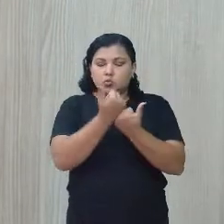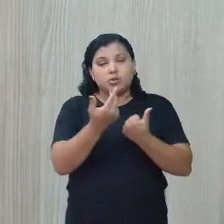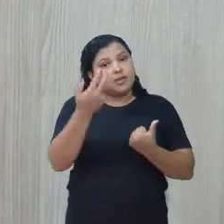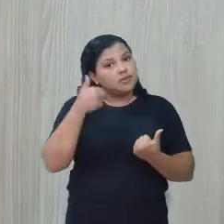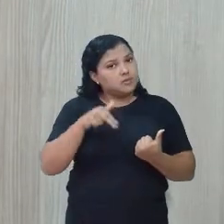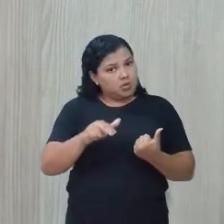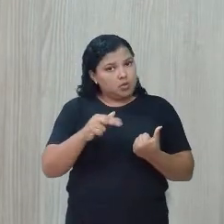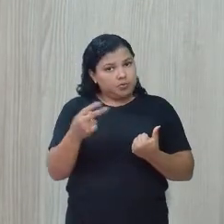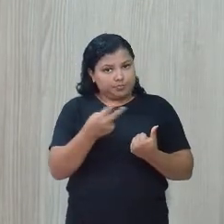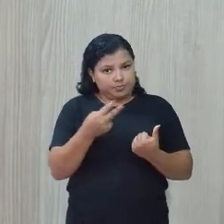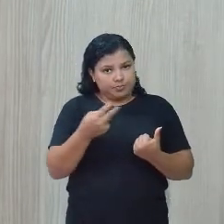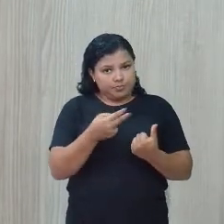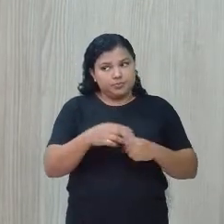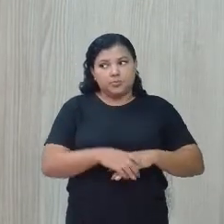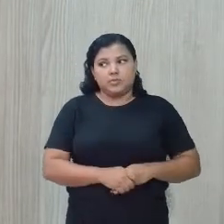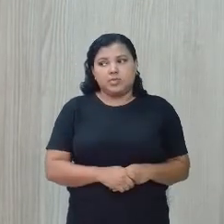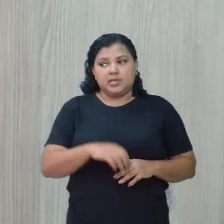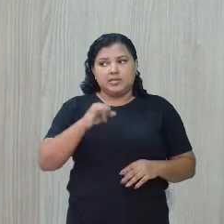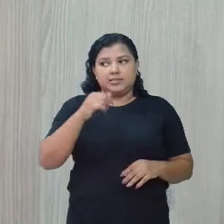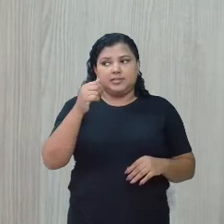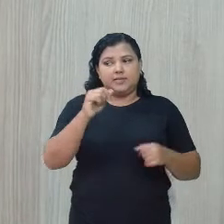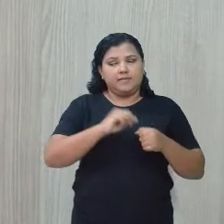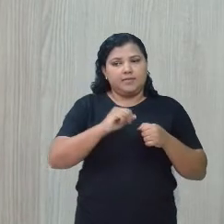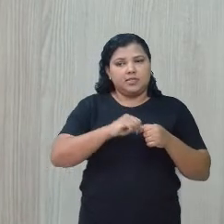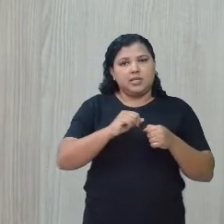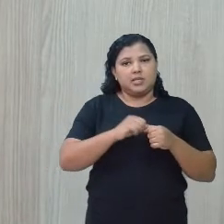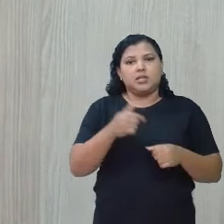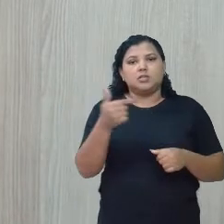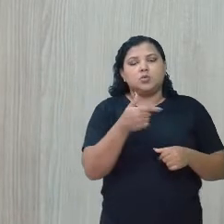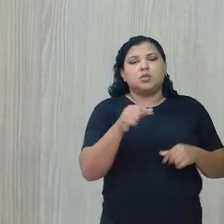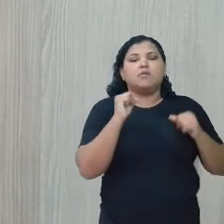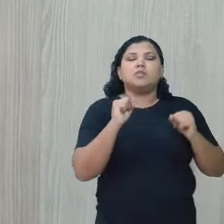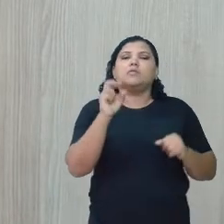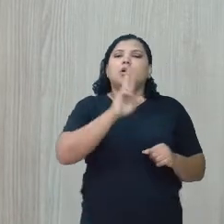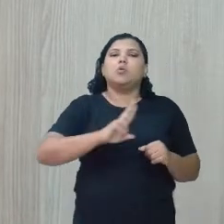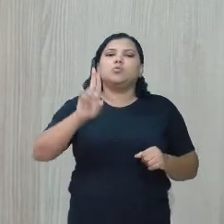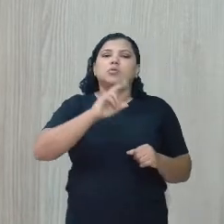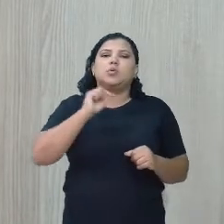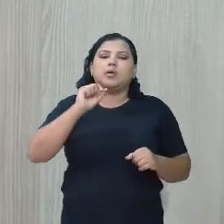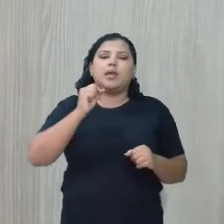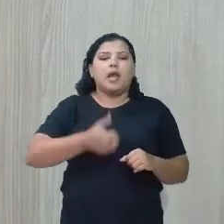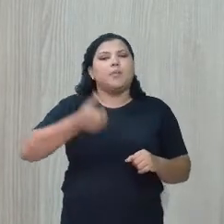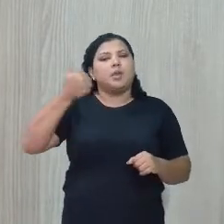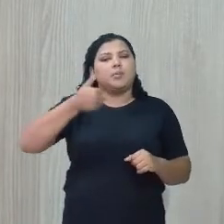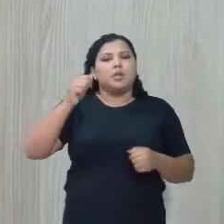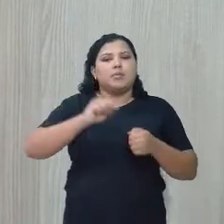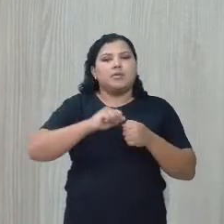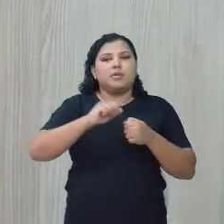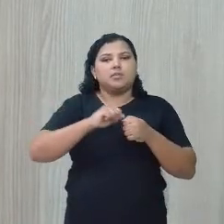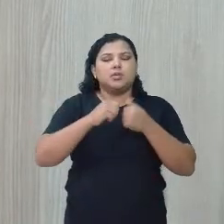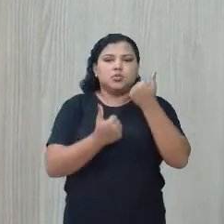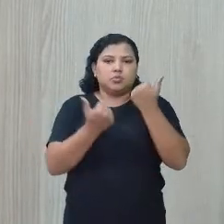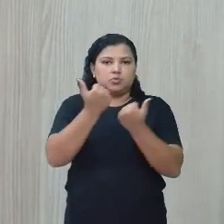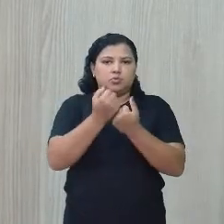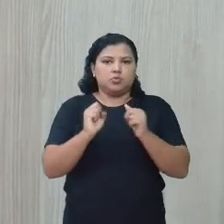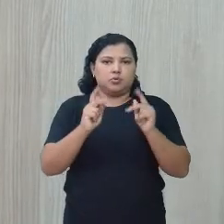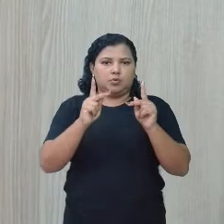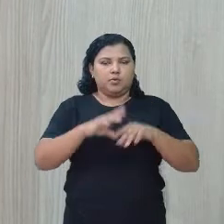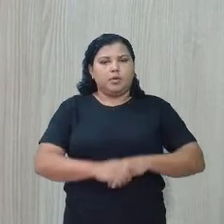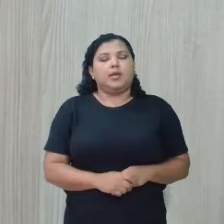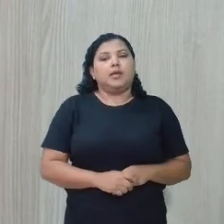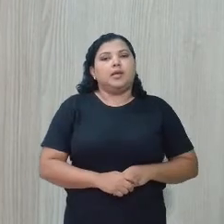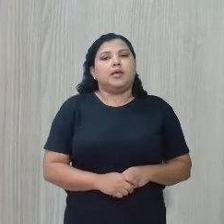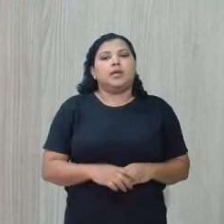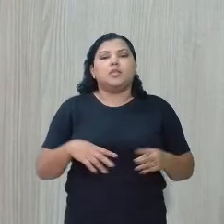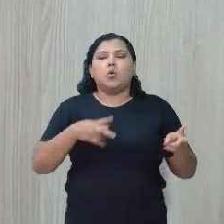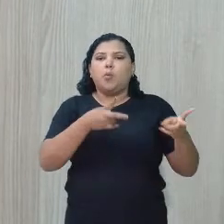segunda e vice-versa. Se você fizer a substituição na segunda, você vai utilizar a primeira para fazer a substituição, tá certo? Então,